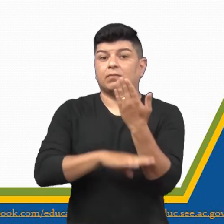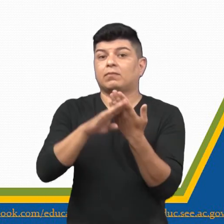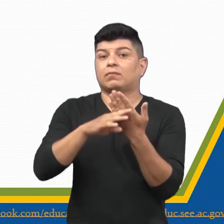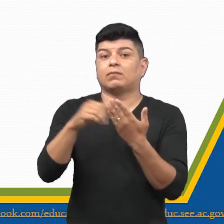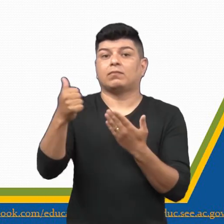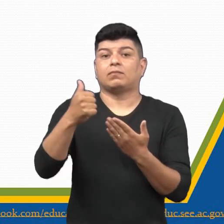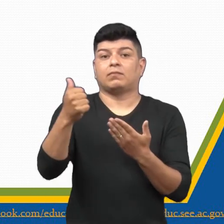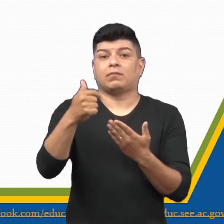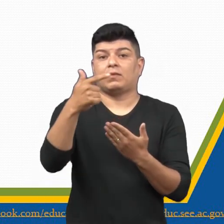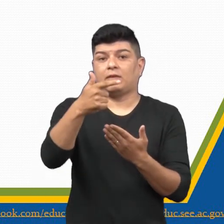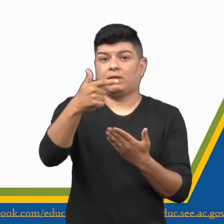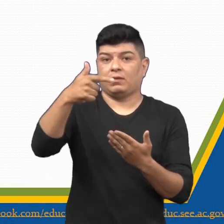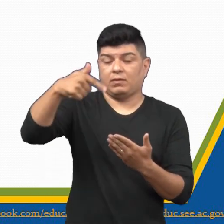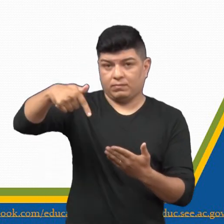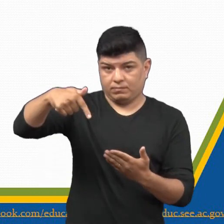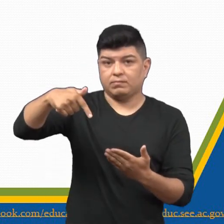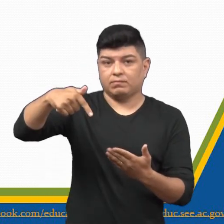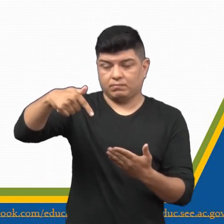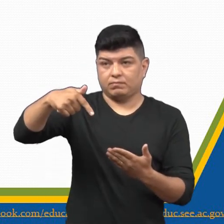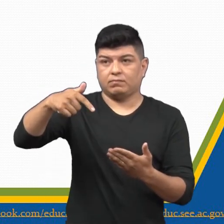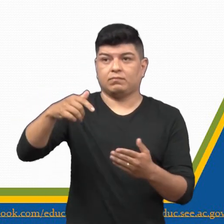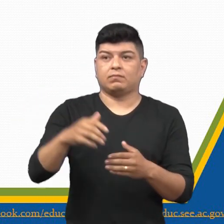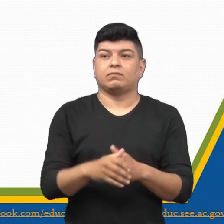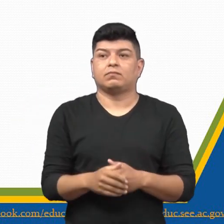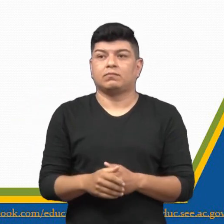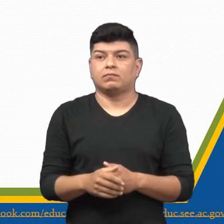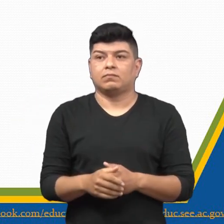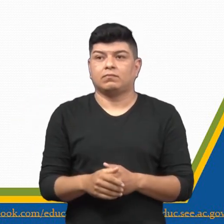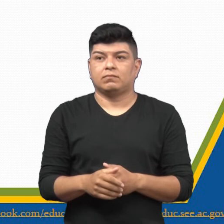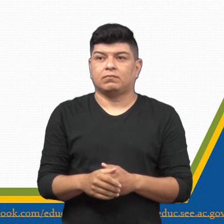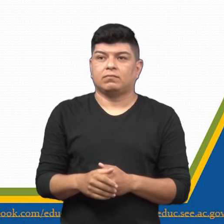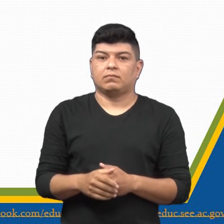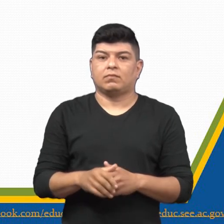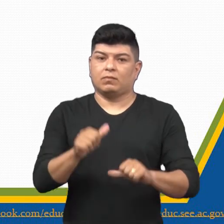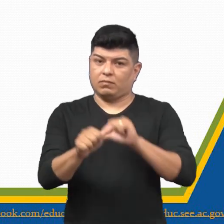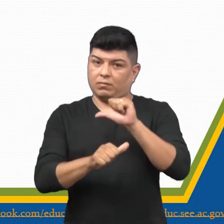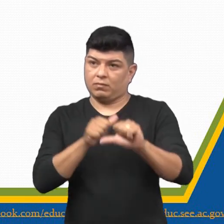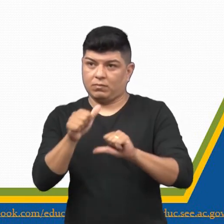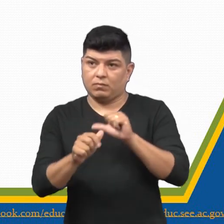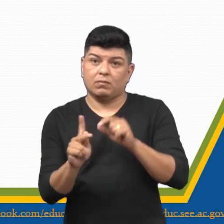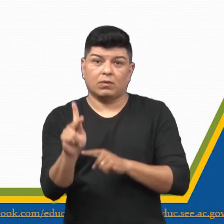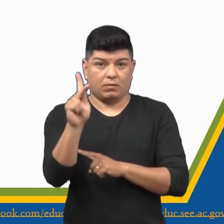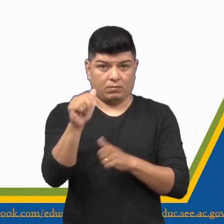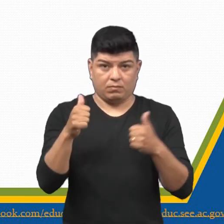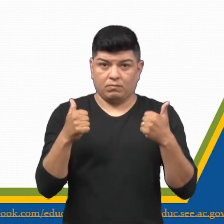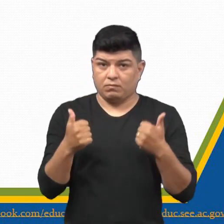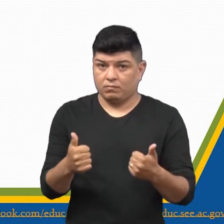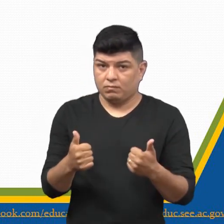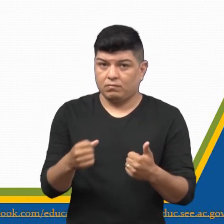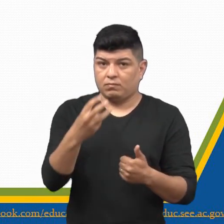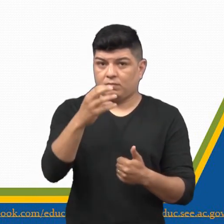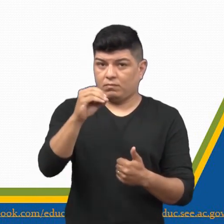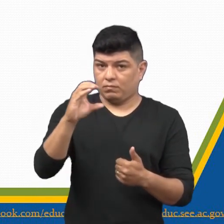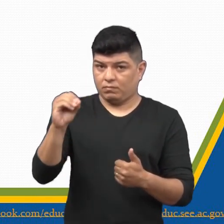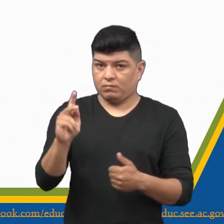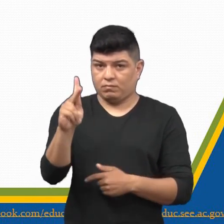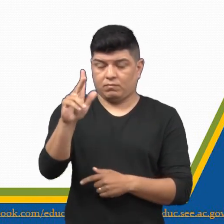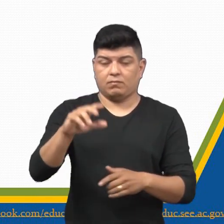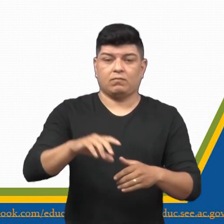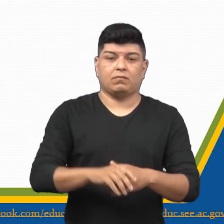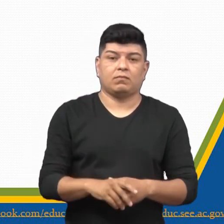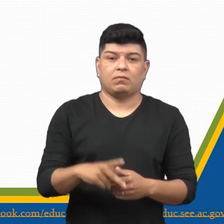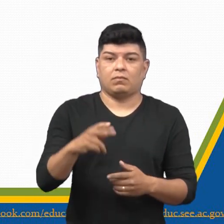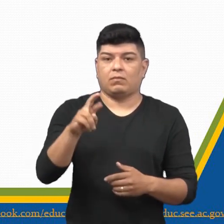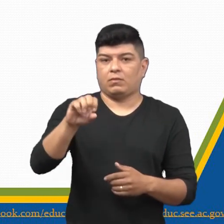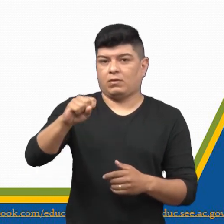dado, 27 graus Celsius. Você passa essa temperatura para Kelvin. Então, nós temos 300 Kelvin. Pressão